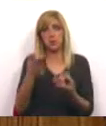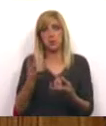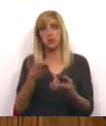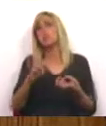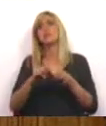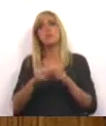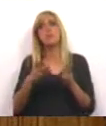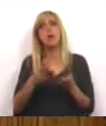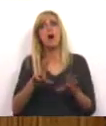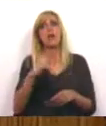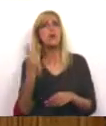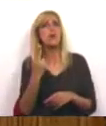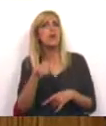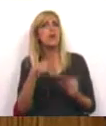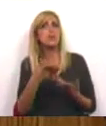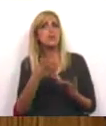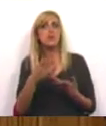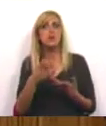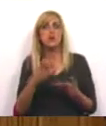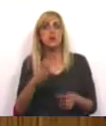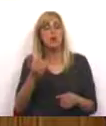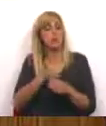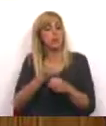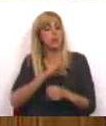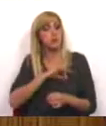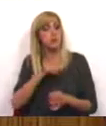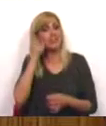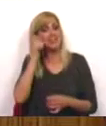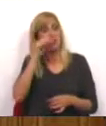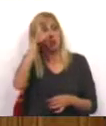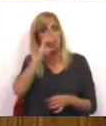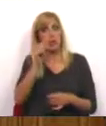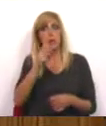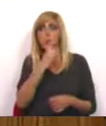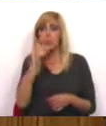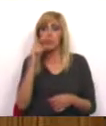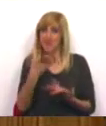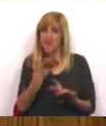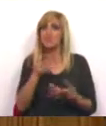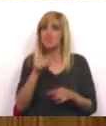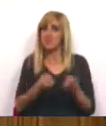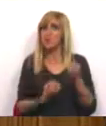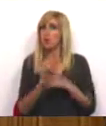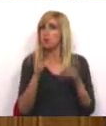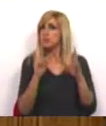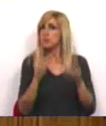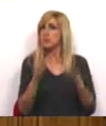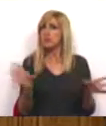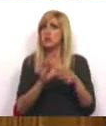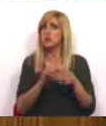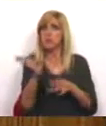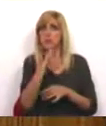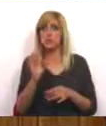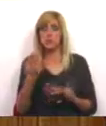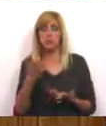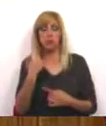um universo verdadeiramente definido de profissionais a quem o Estado não só prometeu, como criou expectativas relativamente ao